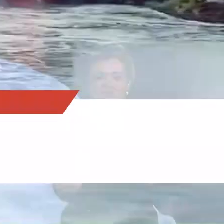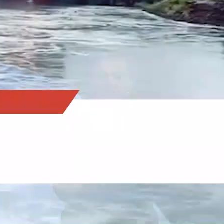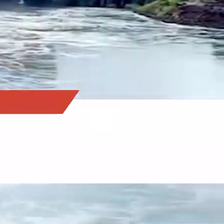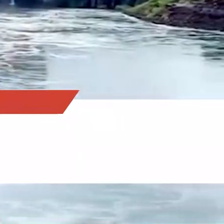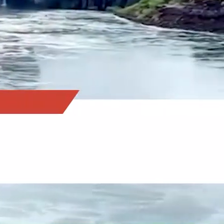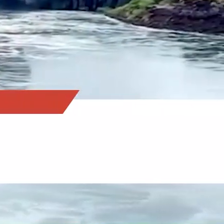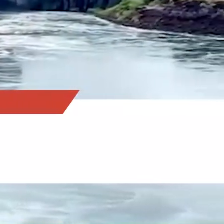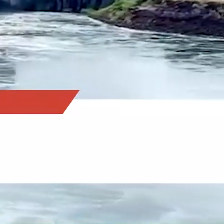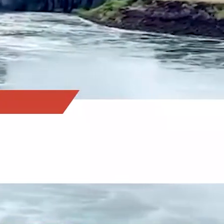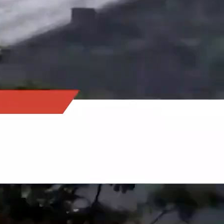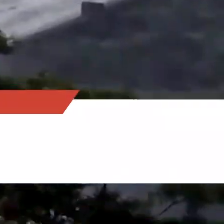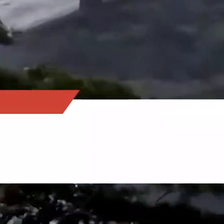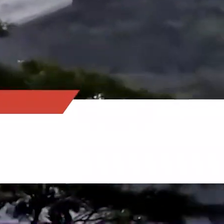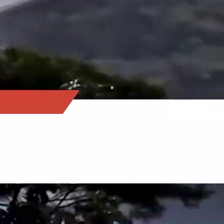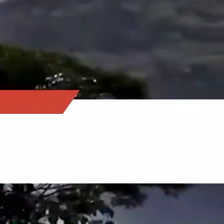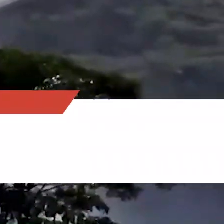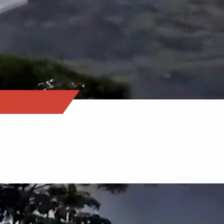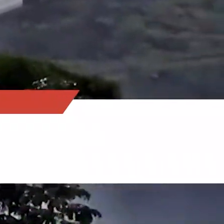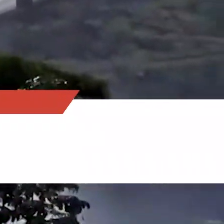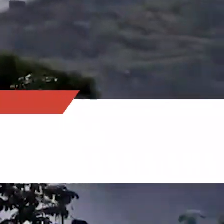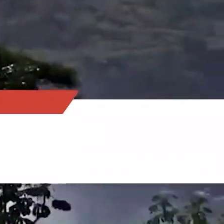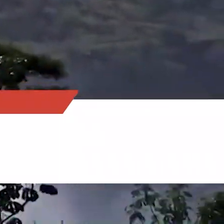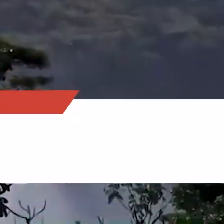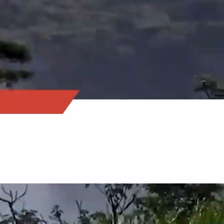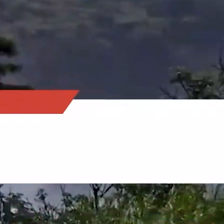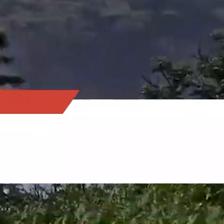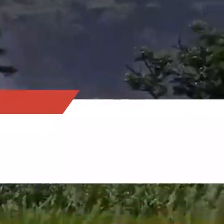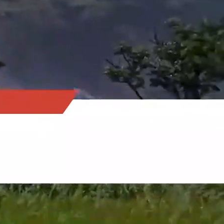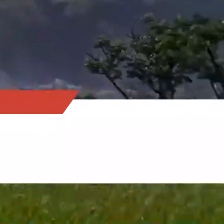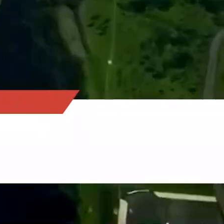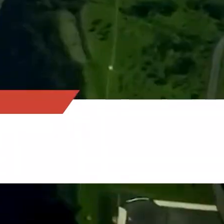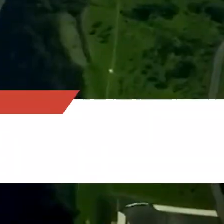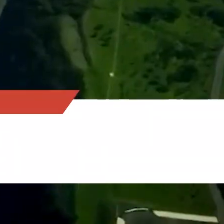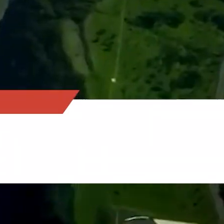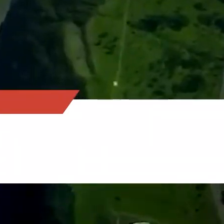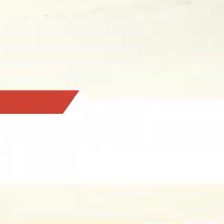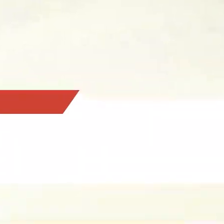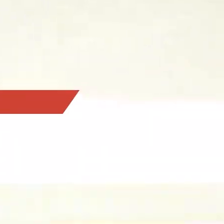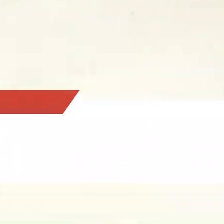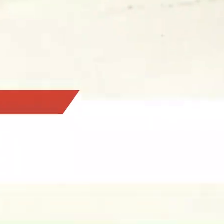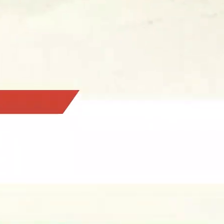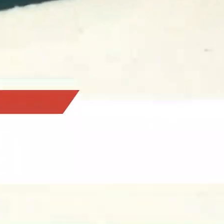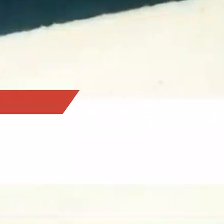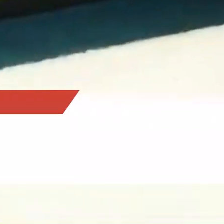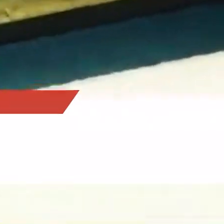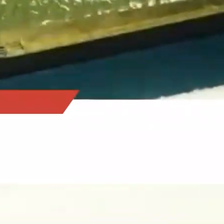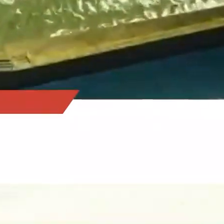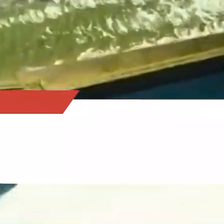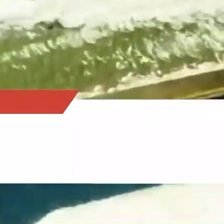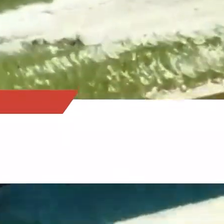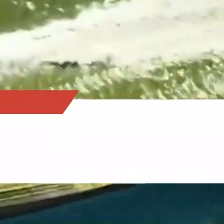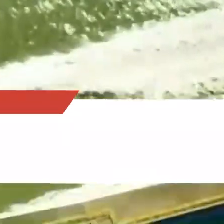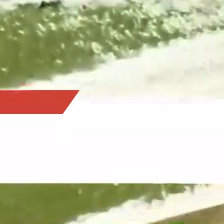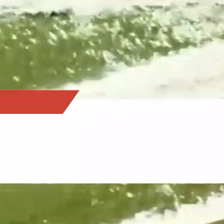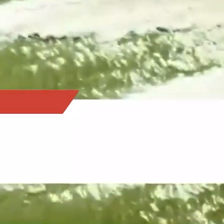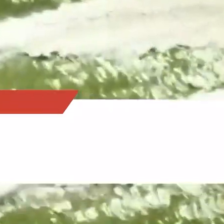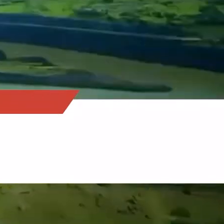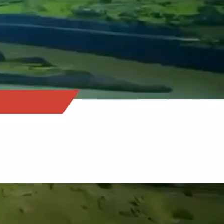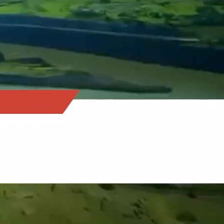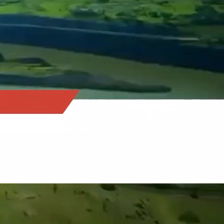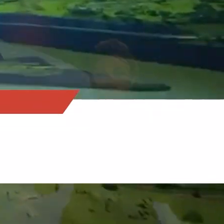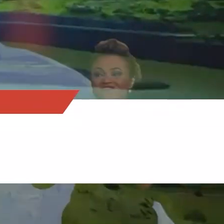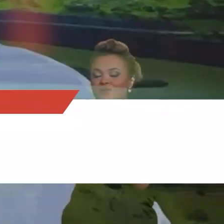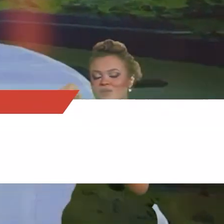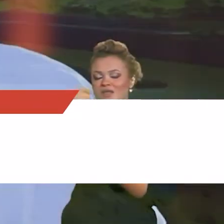para a função de quente megawatch ou seja por que que nós fizemos essa ligação porque faltava luz todo dia e